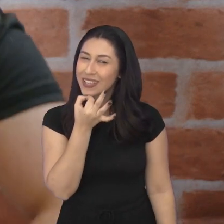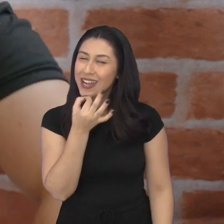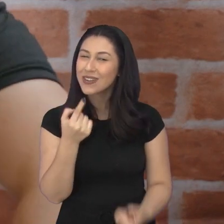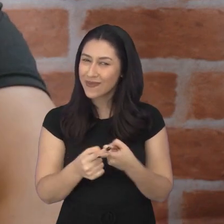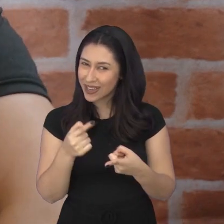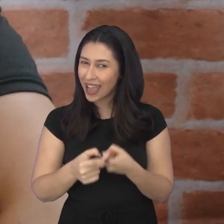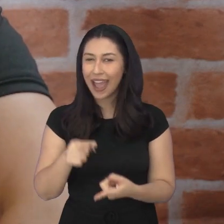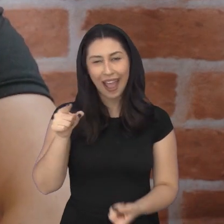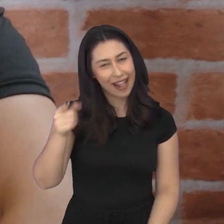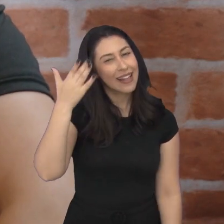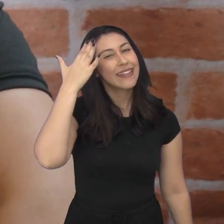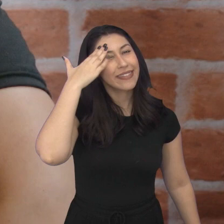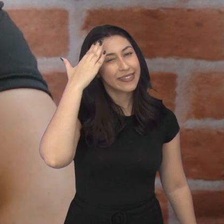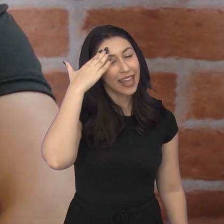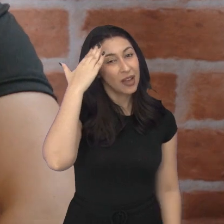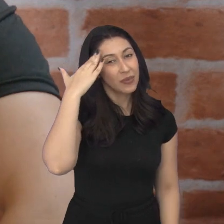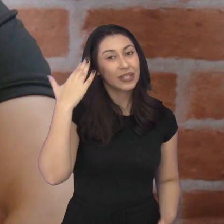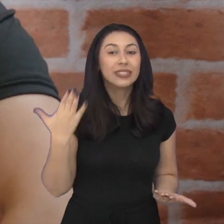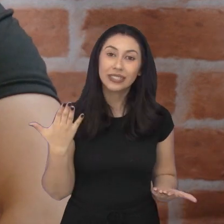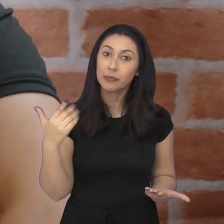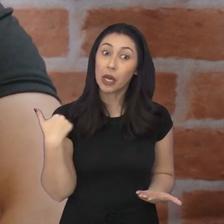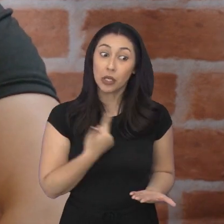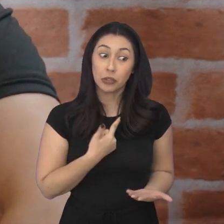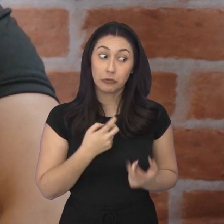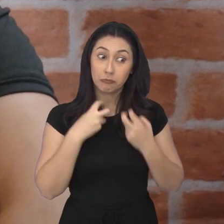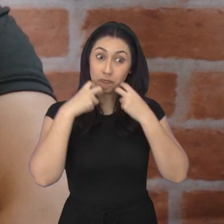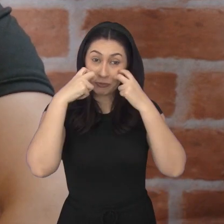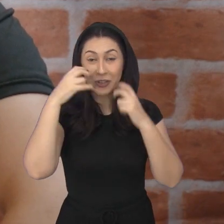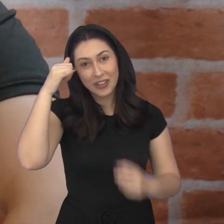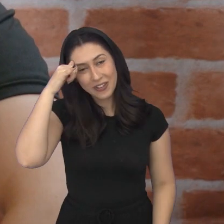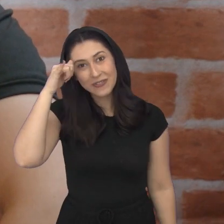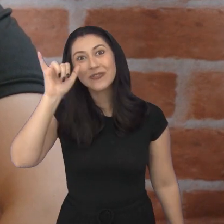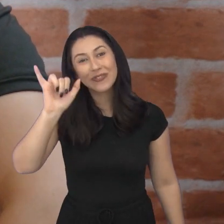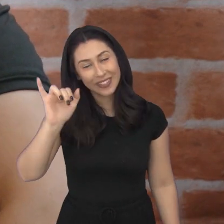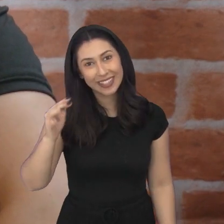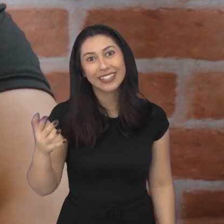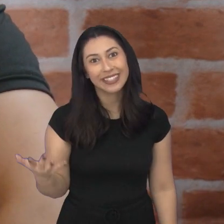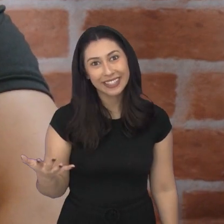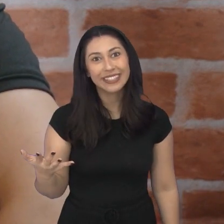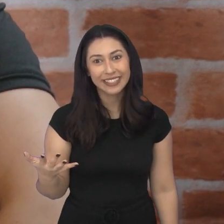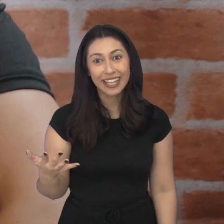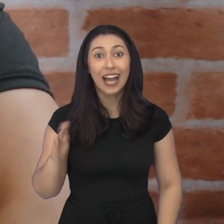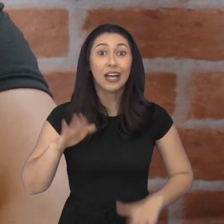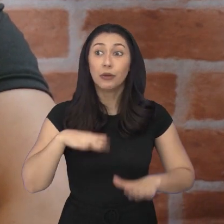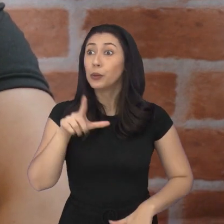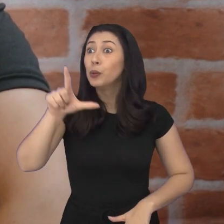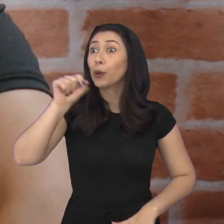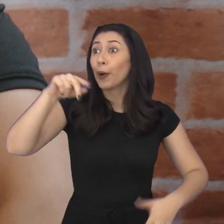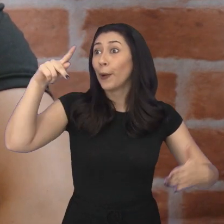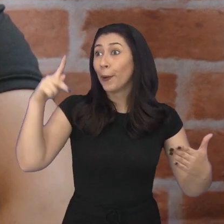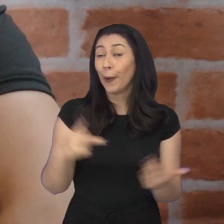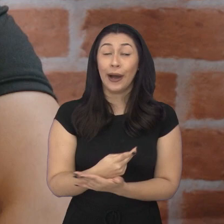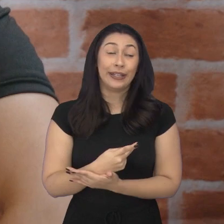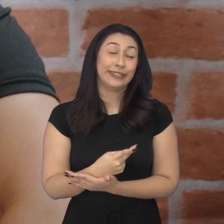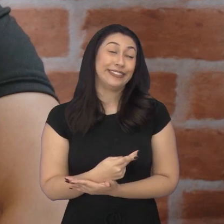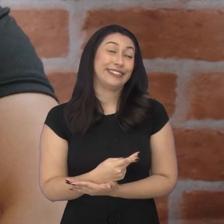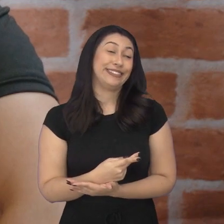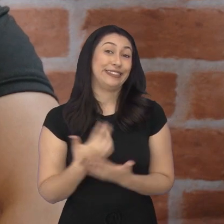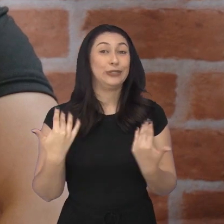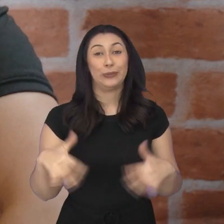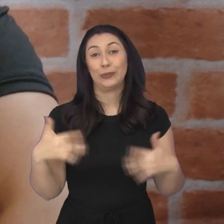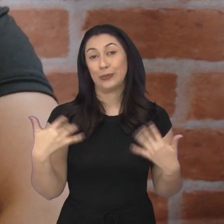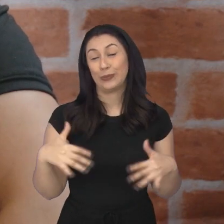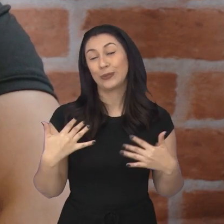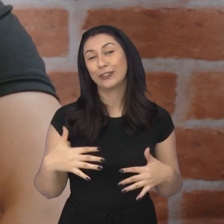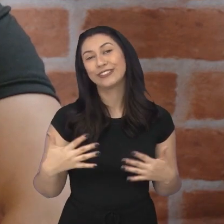ela é especialista no assunto. É pra gente não passar vergonha, inclusive, né? Vai que a gente de repente resolve usar um deles aí nas piscinas